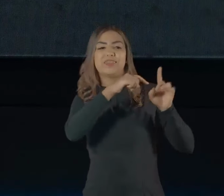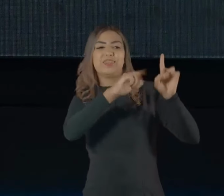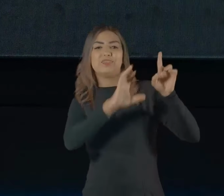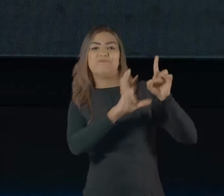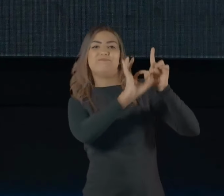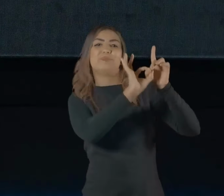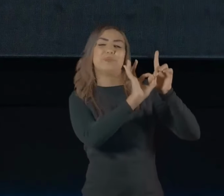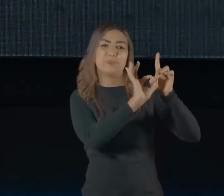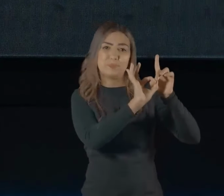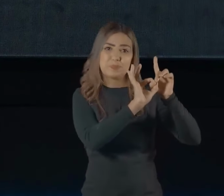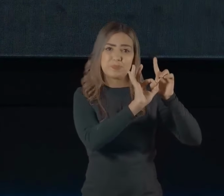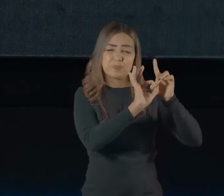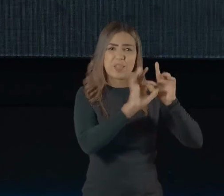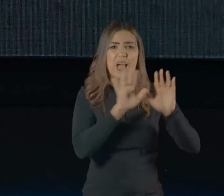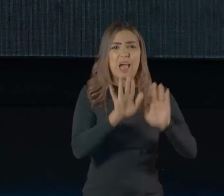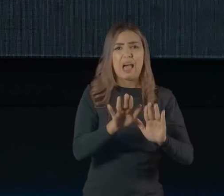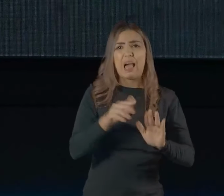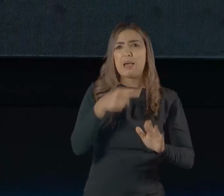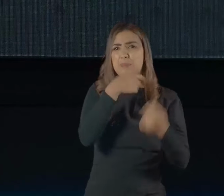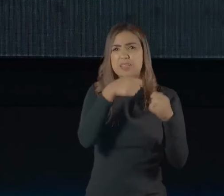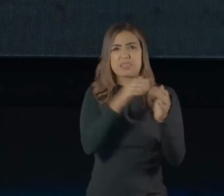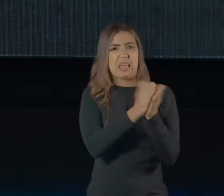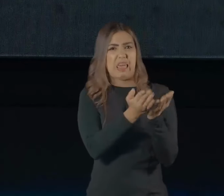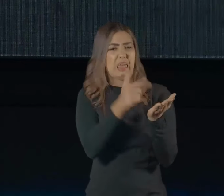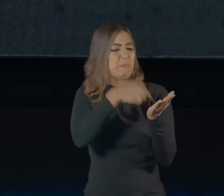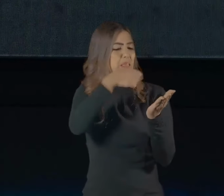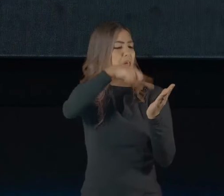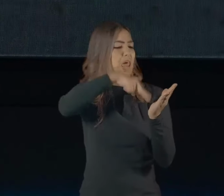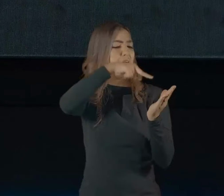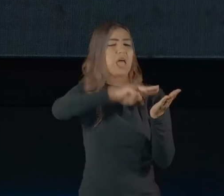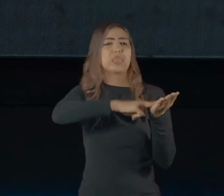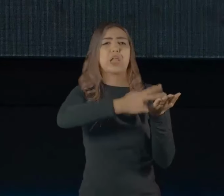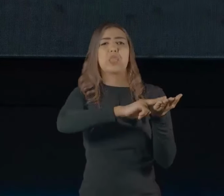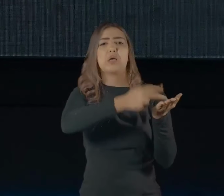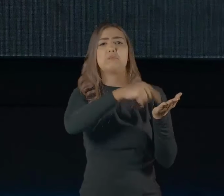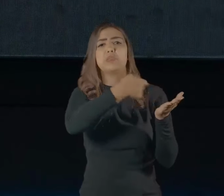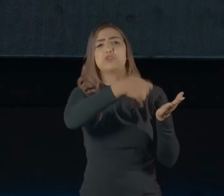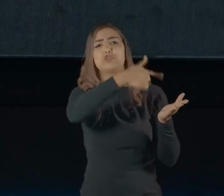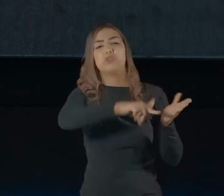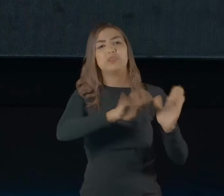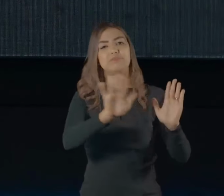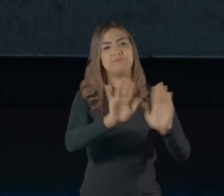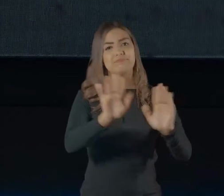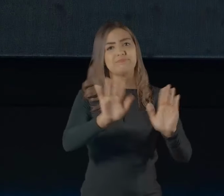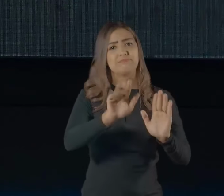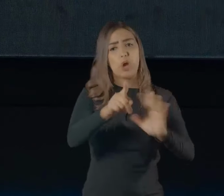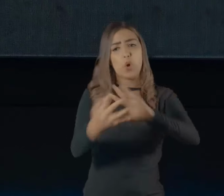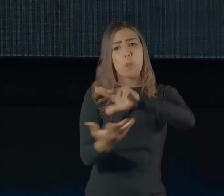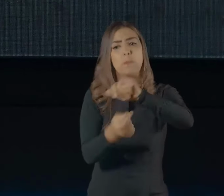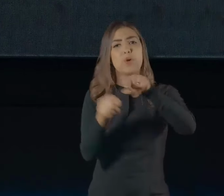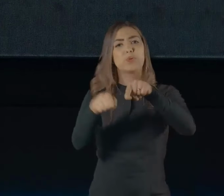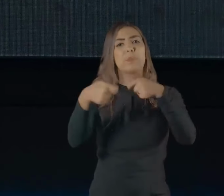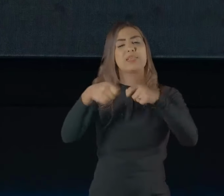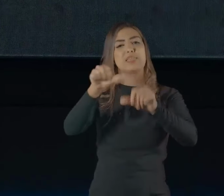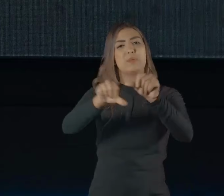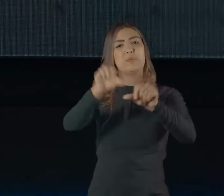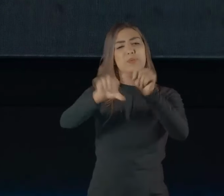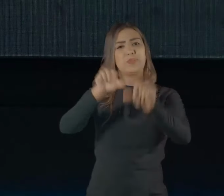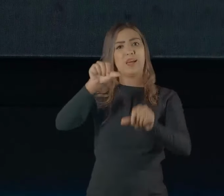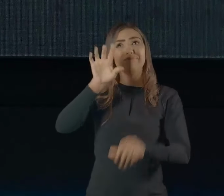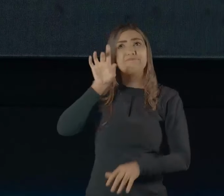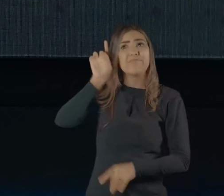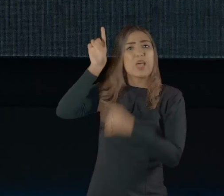o mundo. E Jesus diz, passarão os céus e a terra, mas as minhas palavras não passarão. Você pode ter certeza de uma